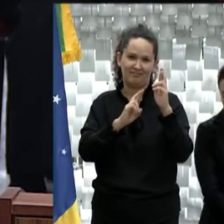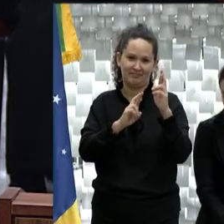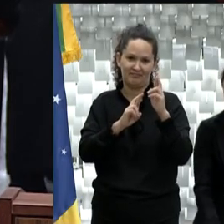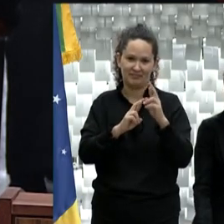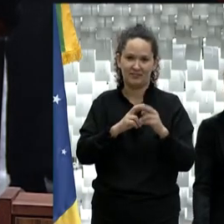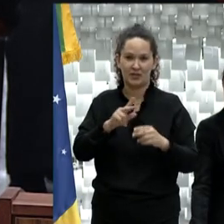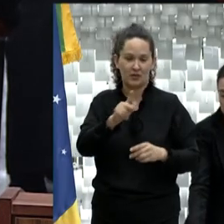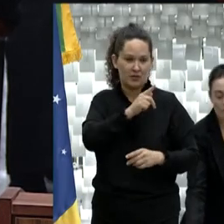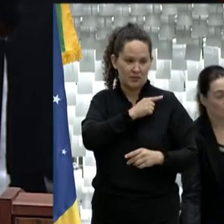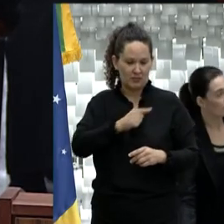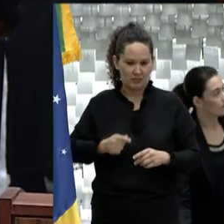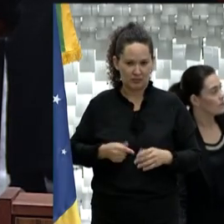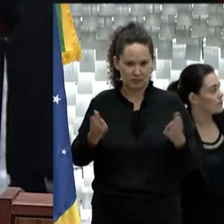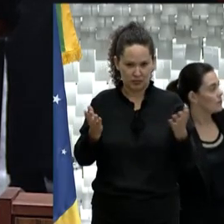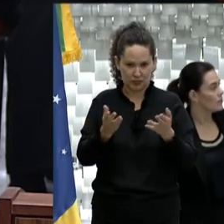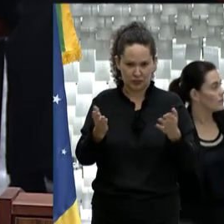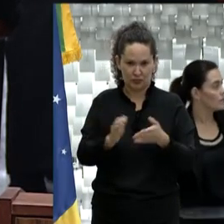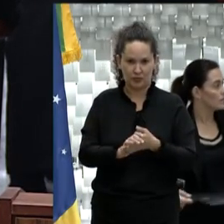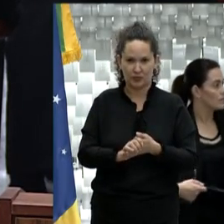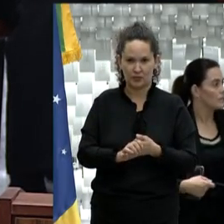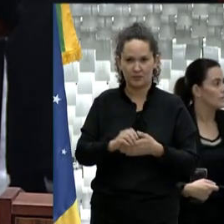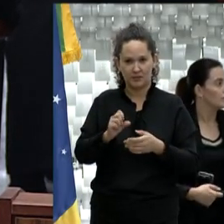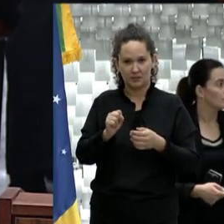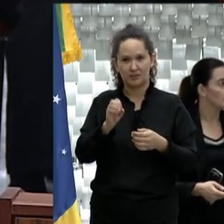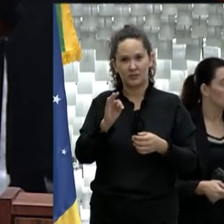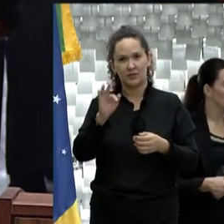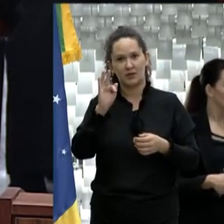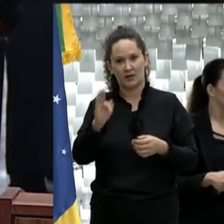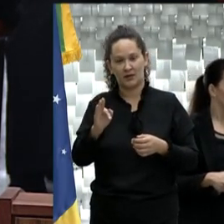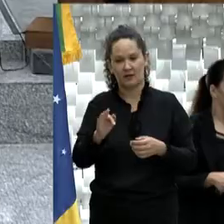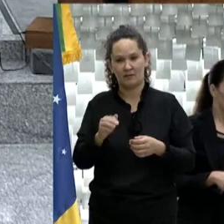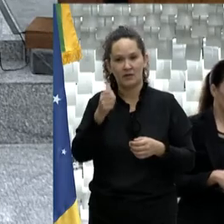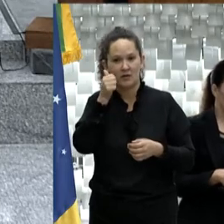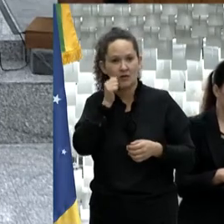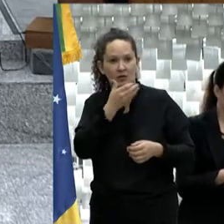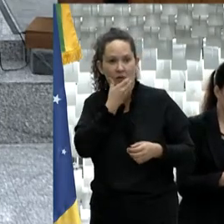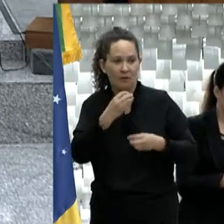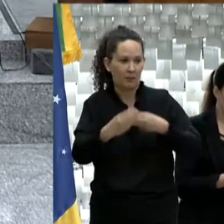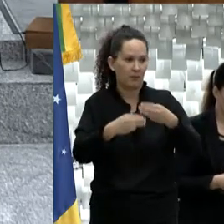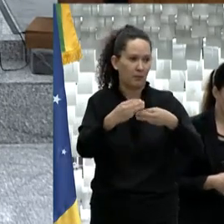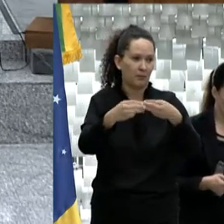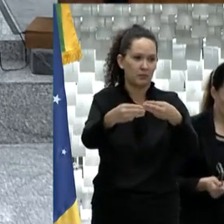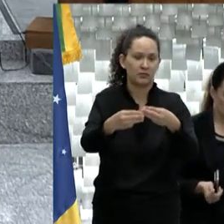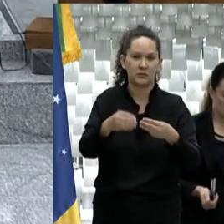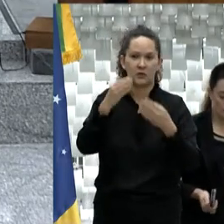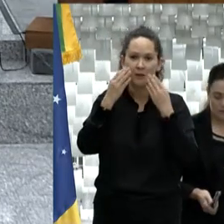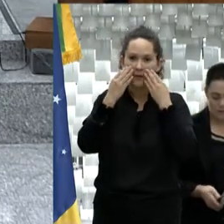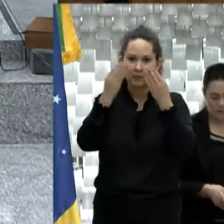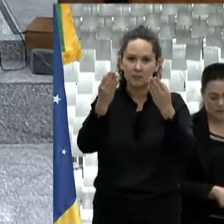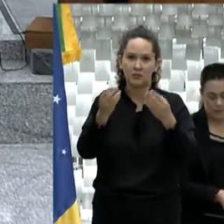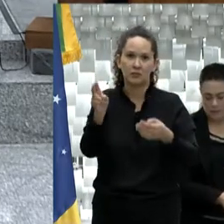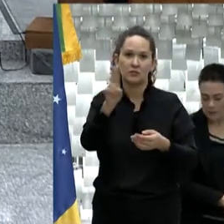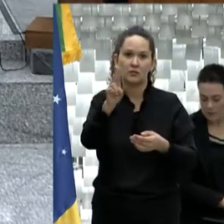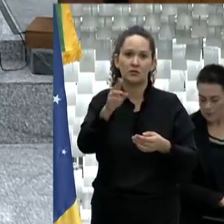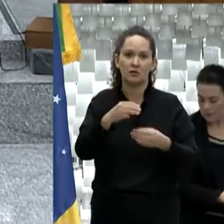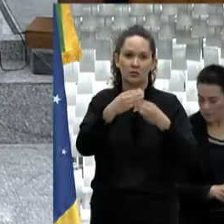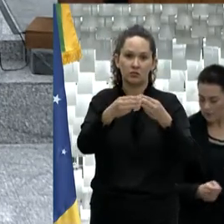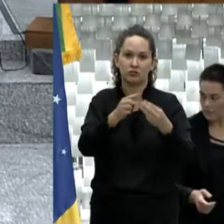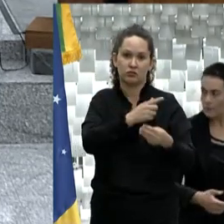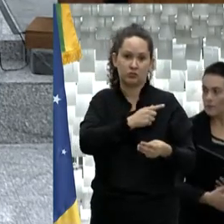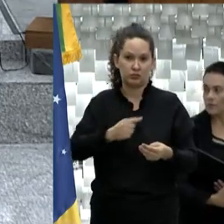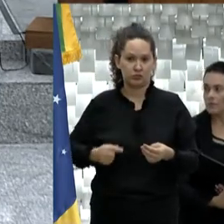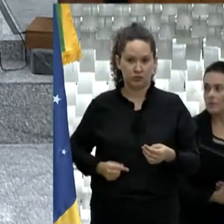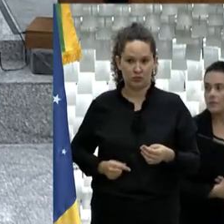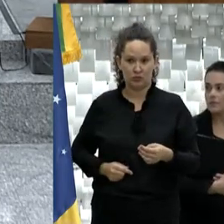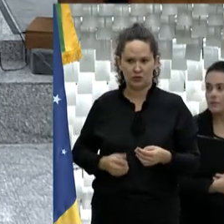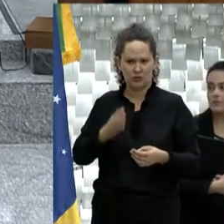Senhor presidente desta Corte, senhor presidente do Supremo Tribunal Federal, senhoras e senhores ministros, apresento-lhes em nome do Ministério Público